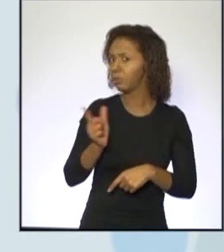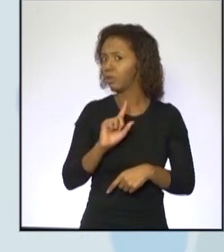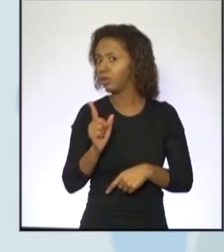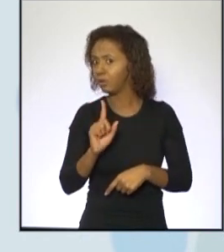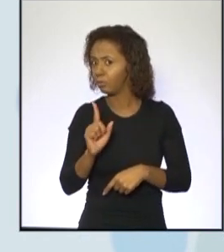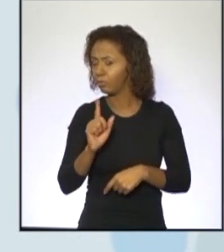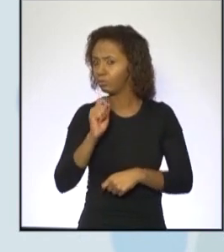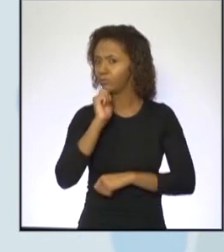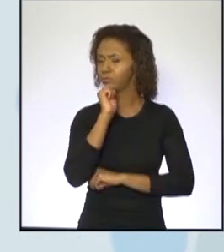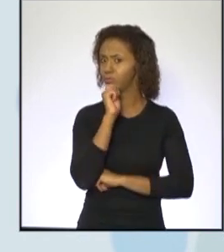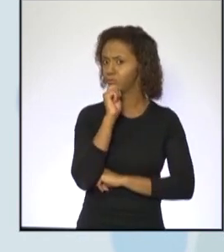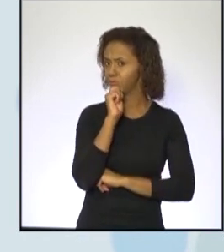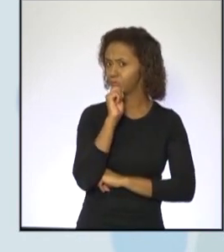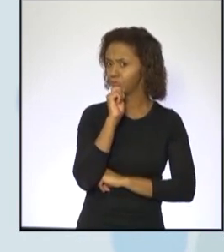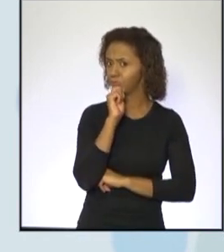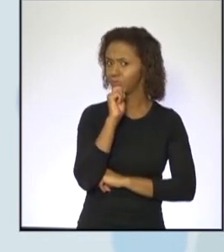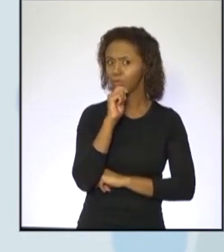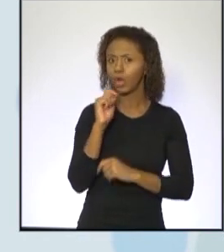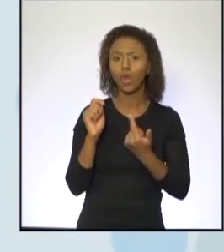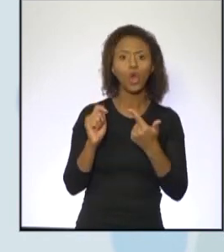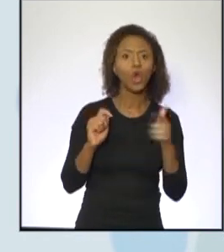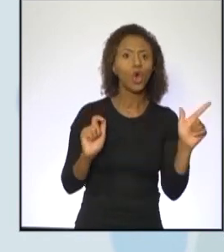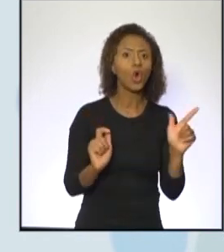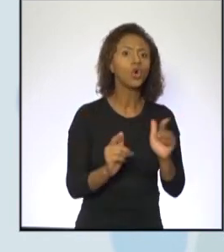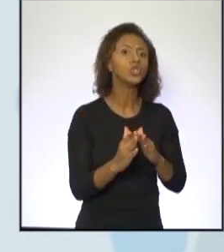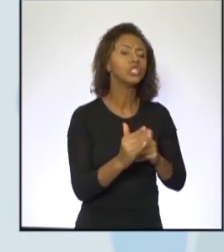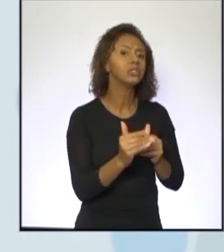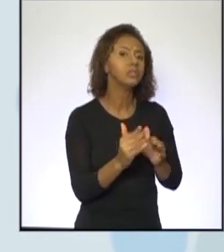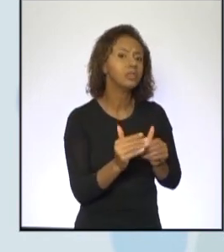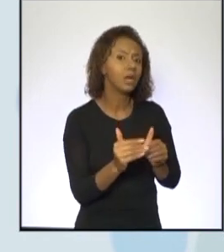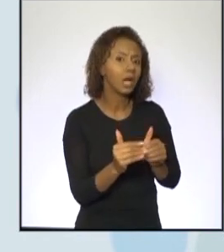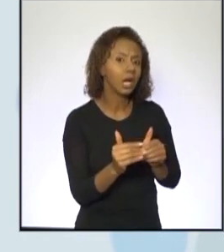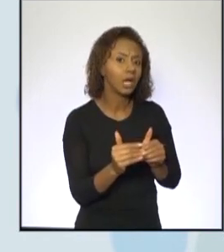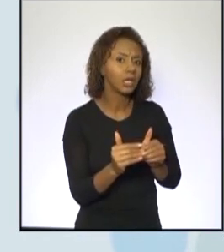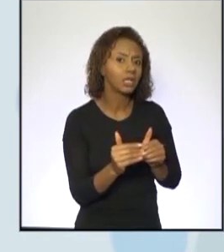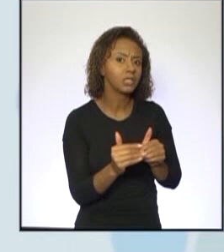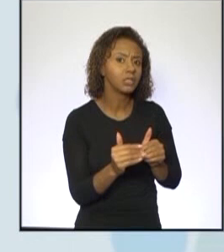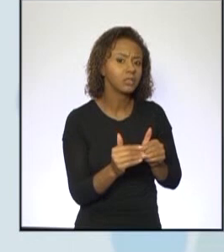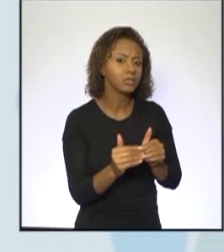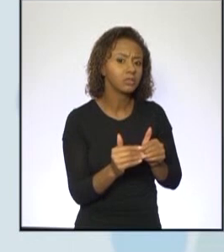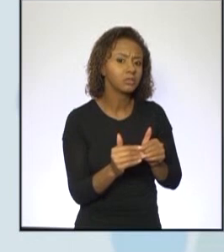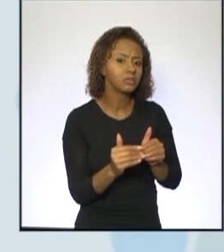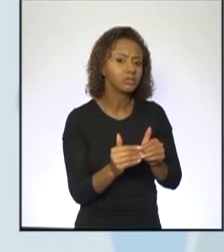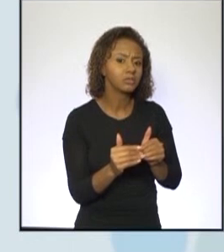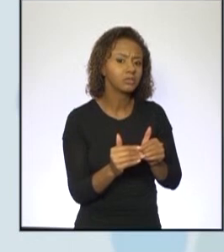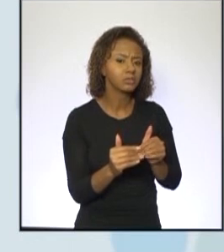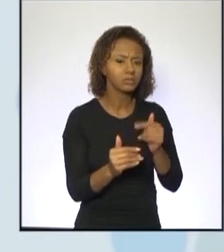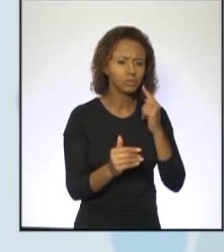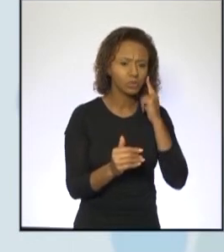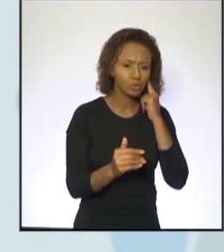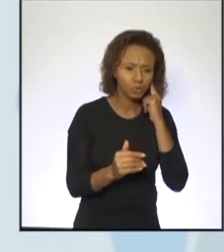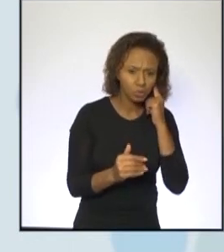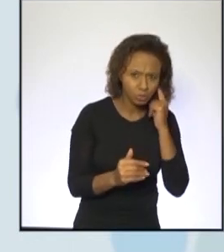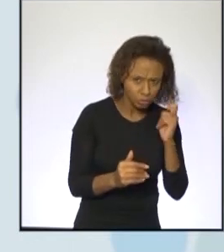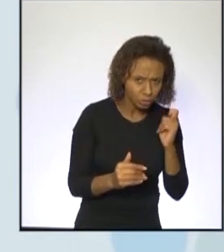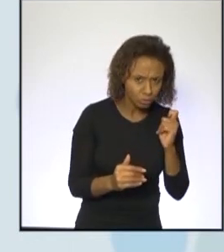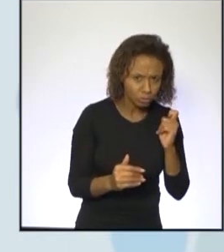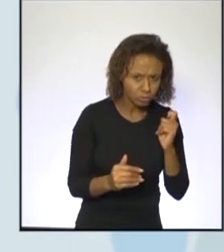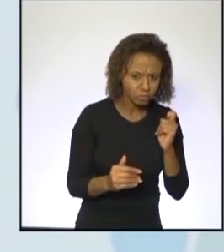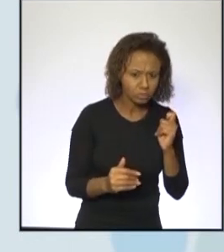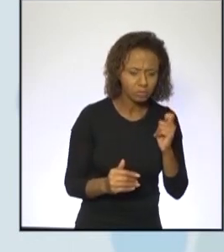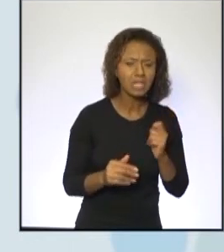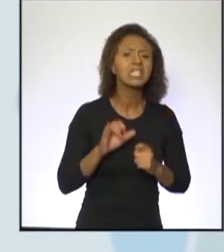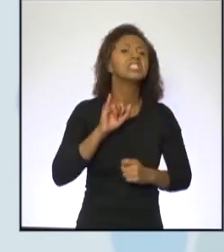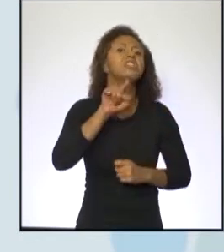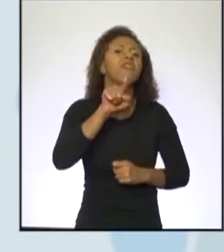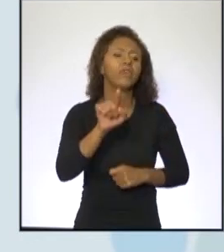Ou melhor, de uma outra caixa de som? Se você fosse um dos passageiros, o que é